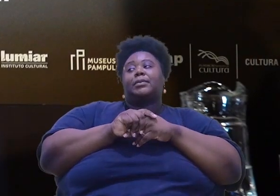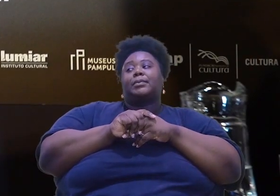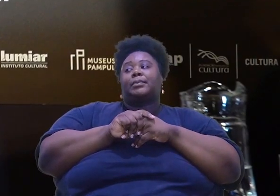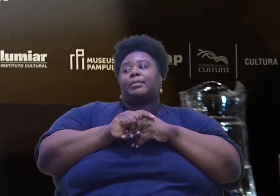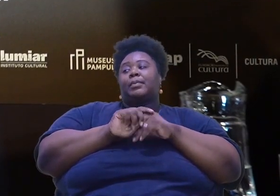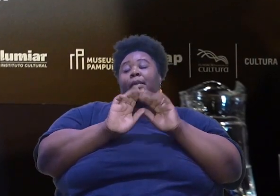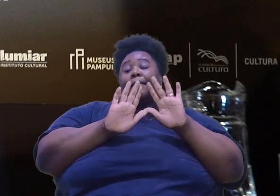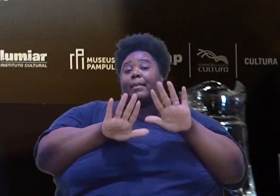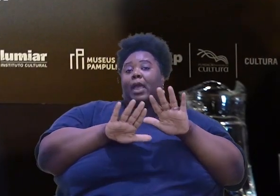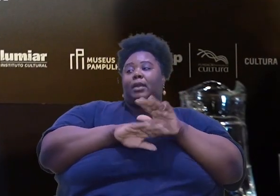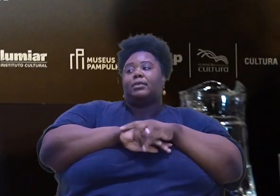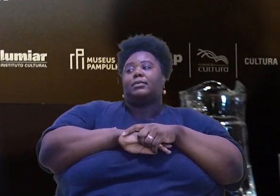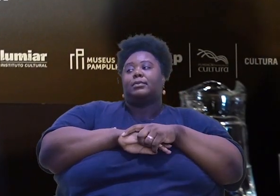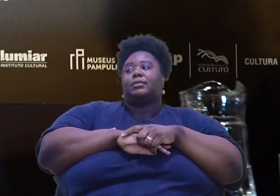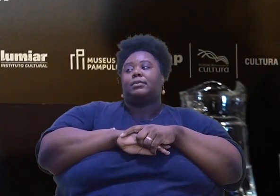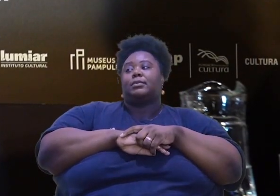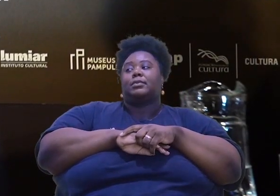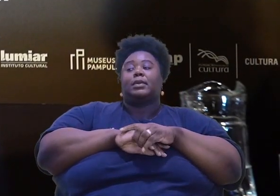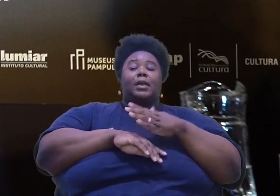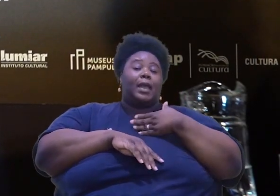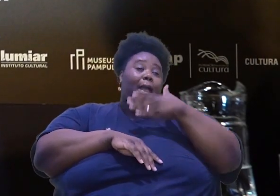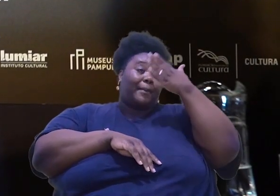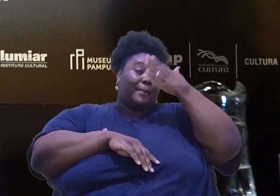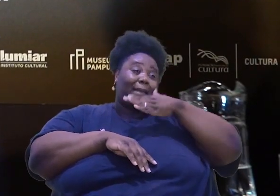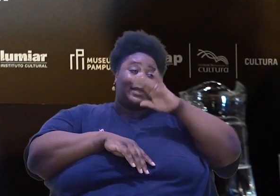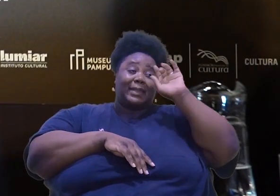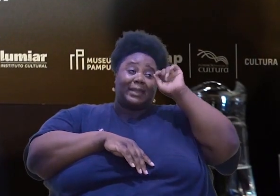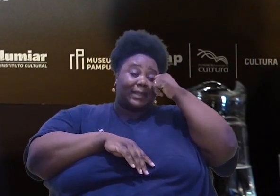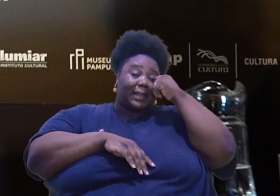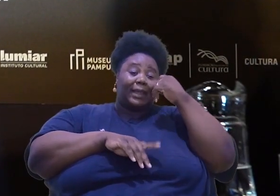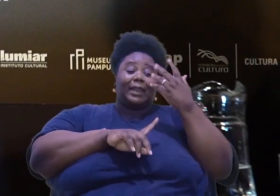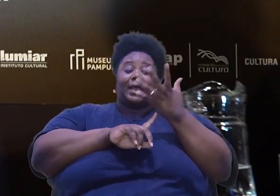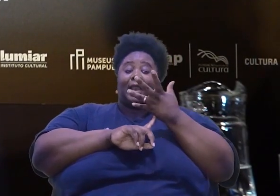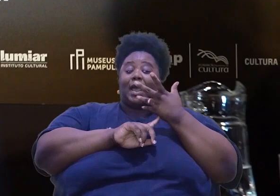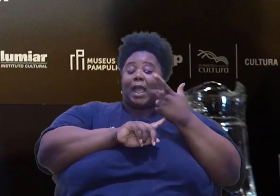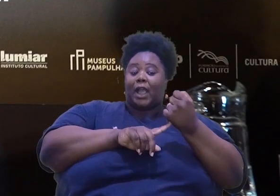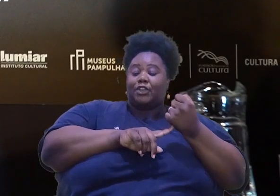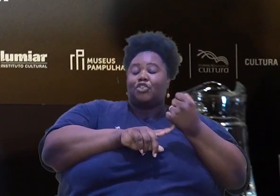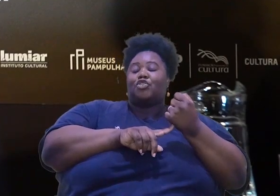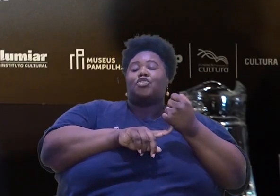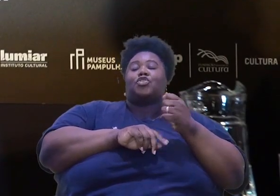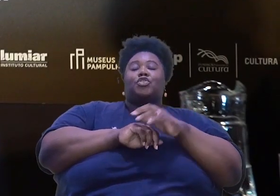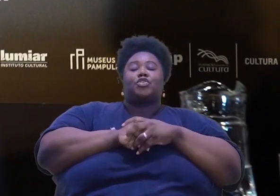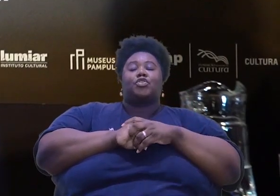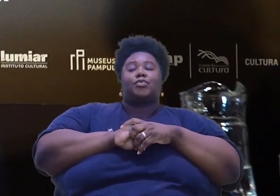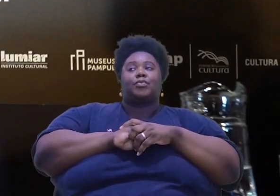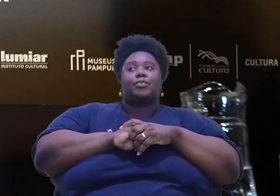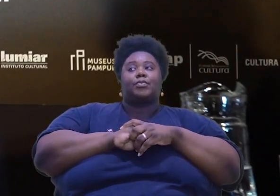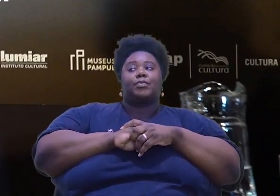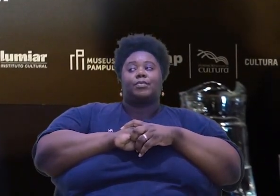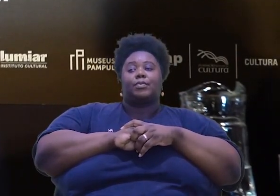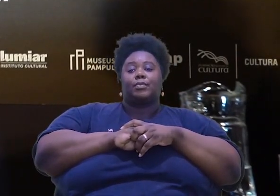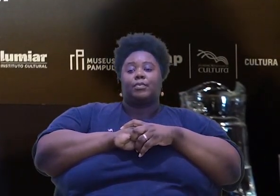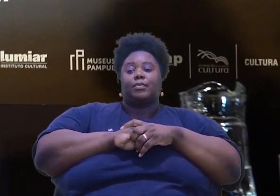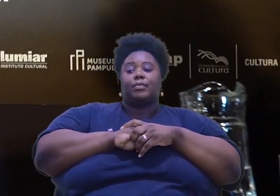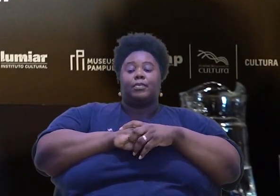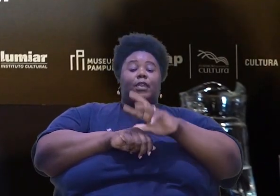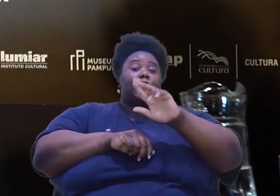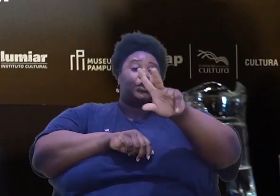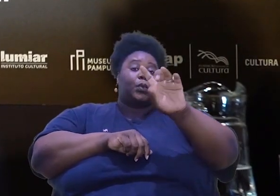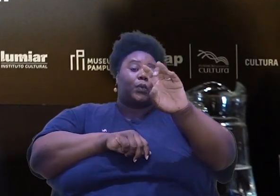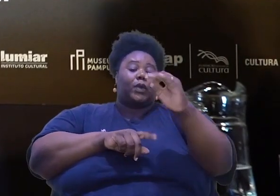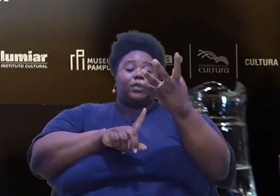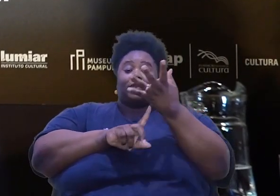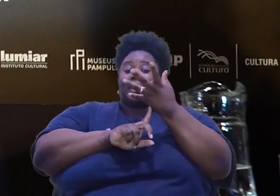mas a presença negra na arte, e na arte não só na